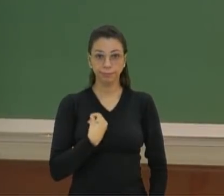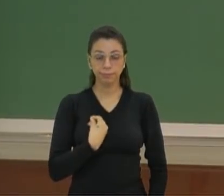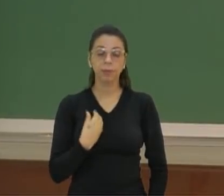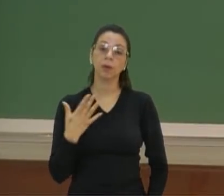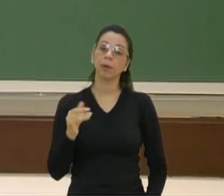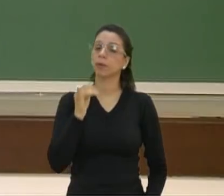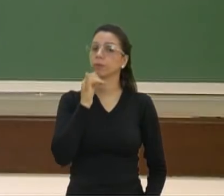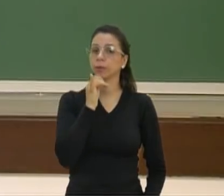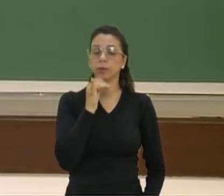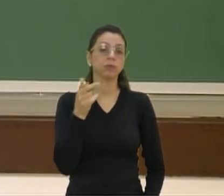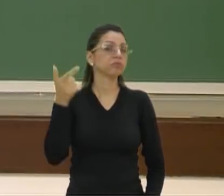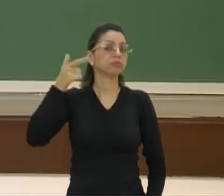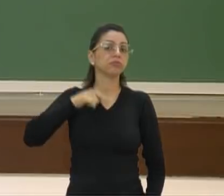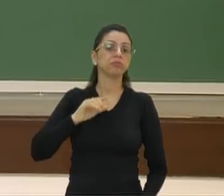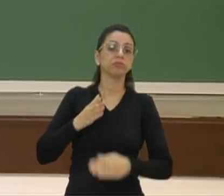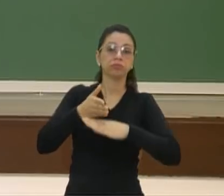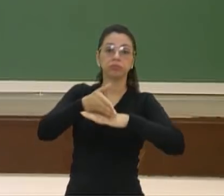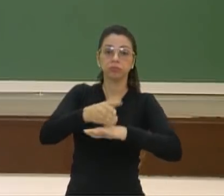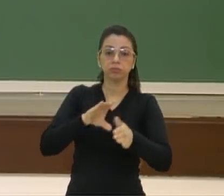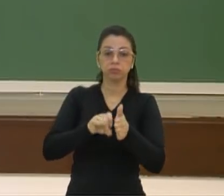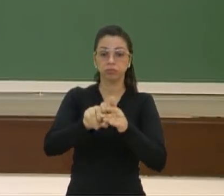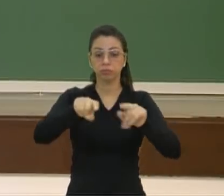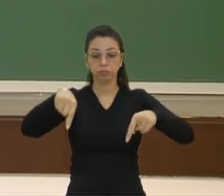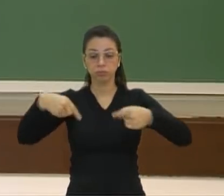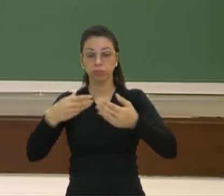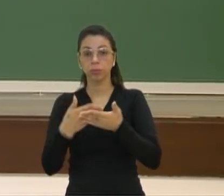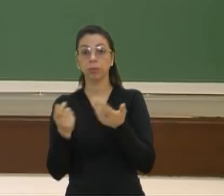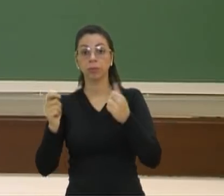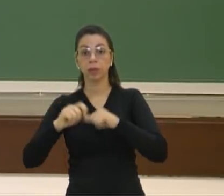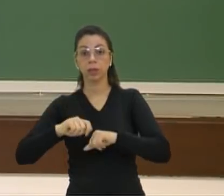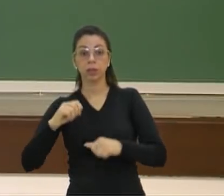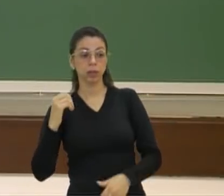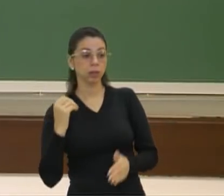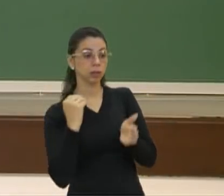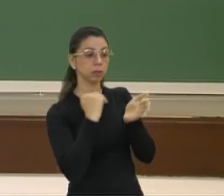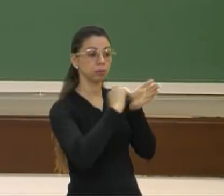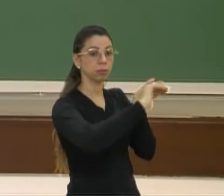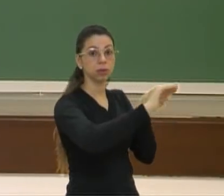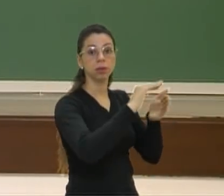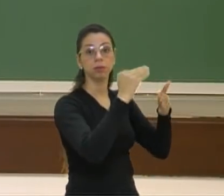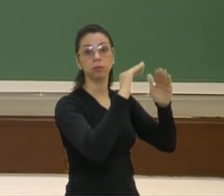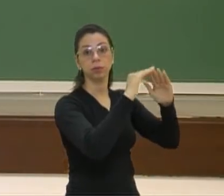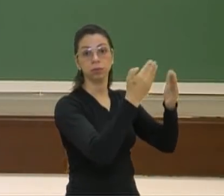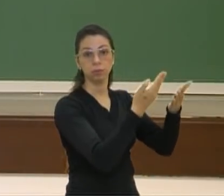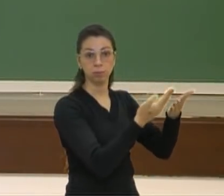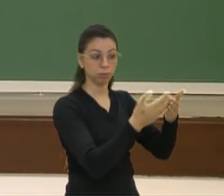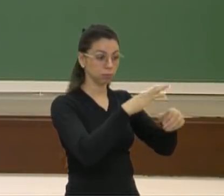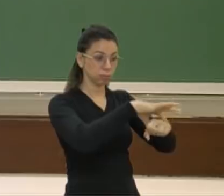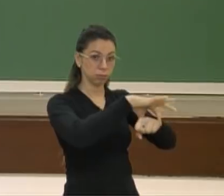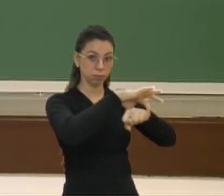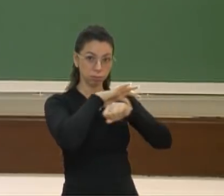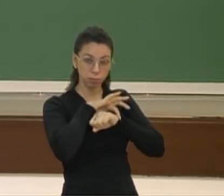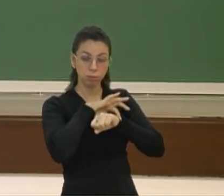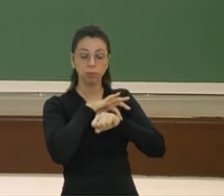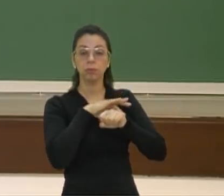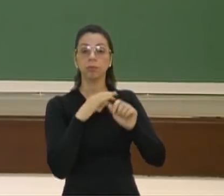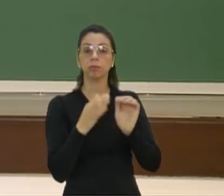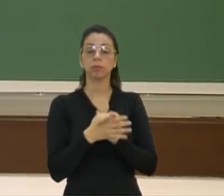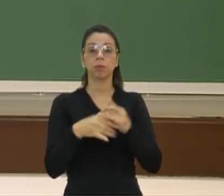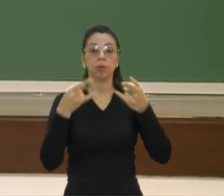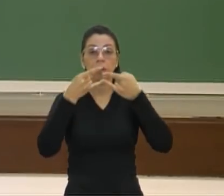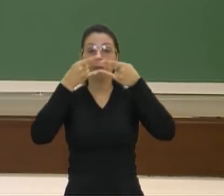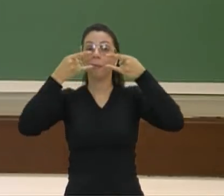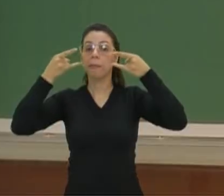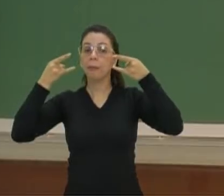não consegue acessar, entre em contato com a sua escola e com a maior segurança, você ou seus familiares de